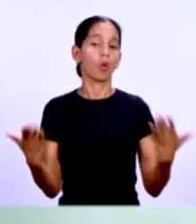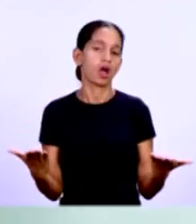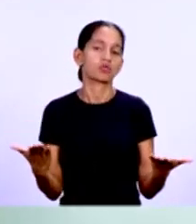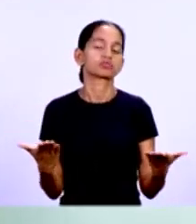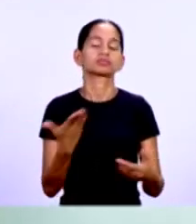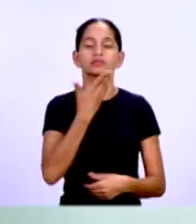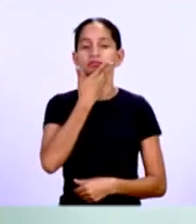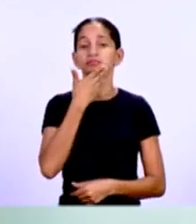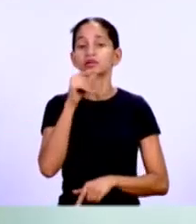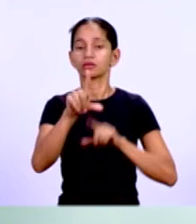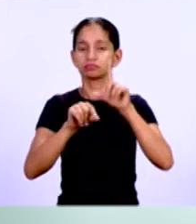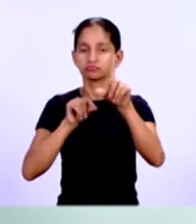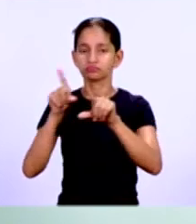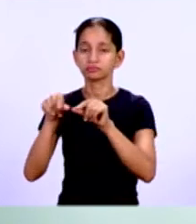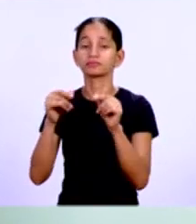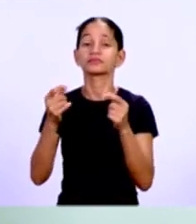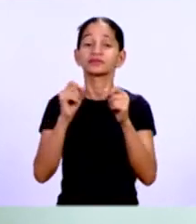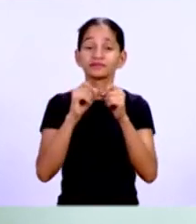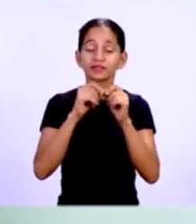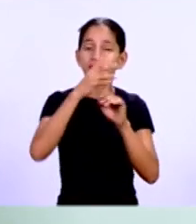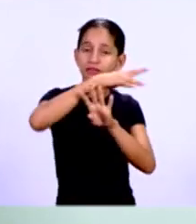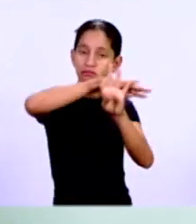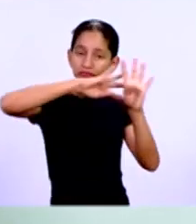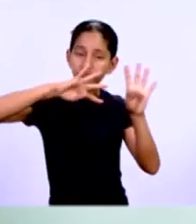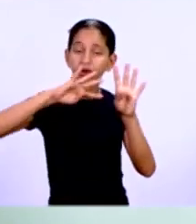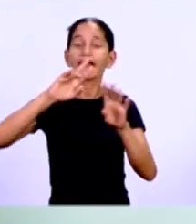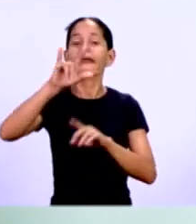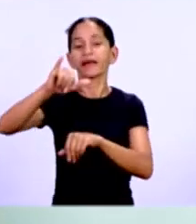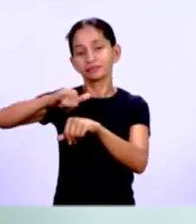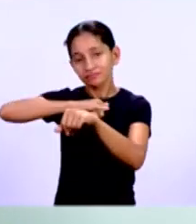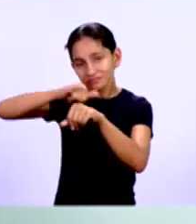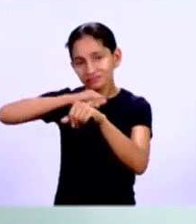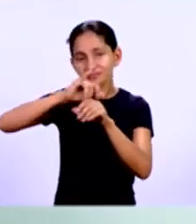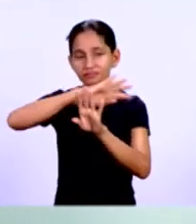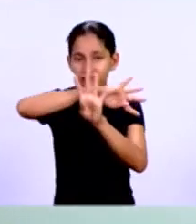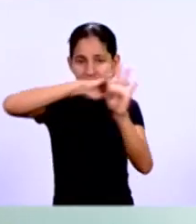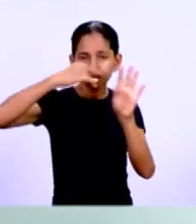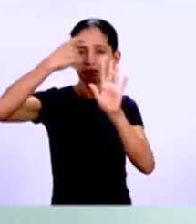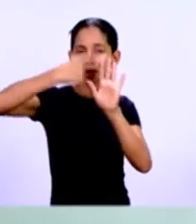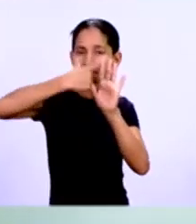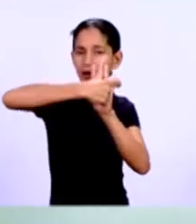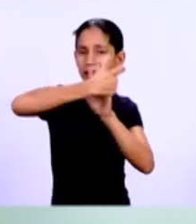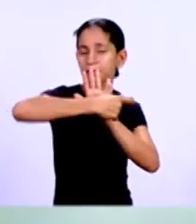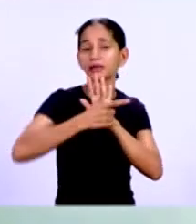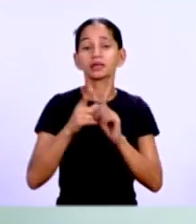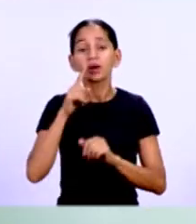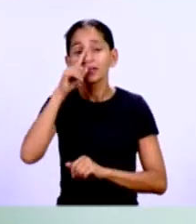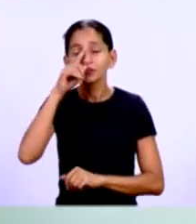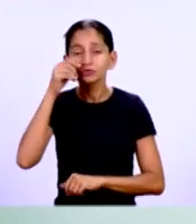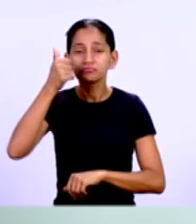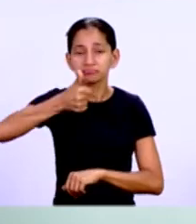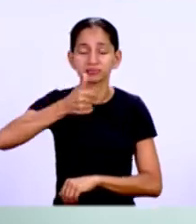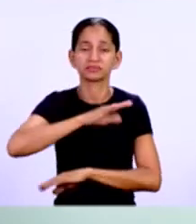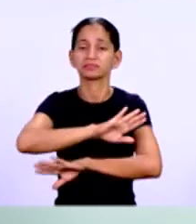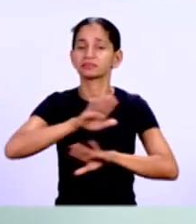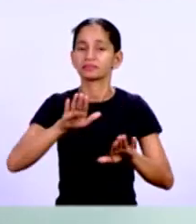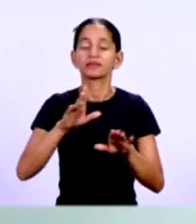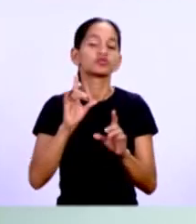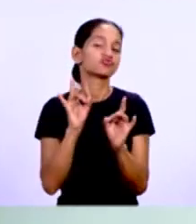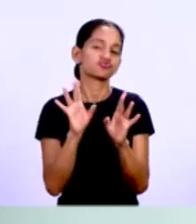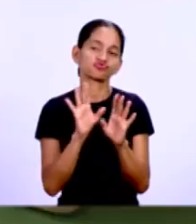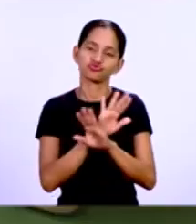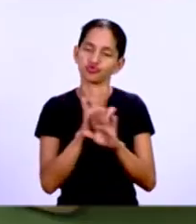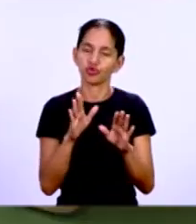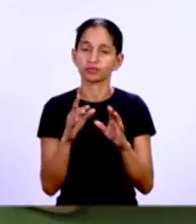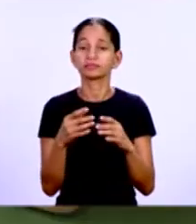matriz de probabilidade vai te ajudar como um instrumento para você se focar naquilo que tem mais risco para o seu negócio. Professor,